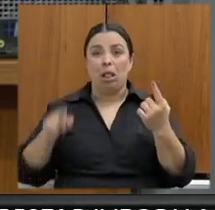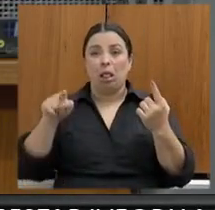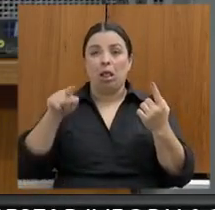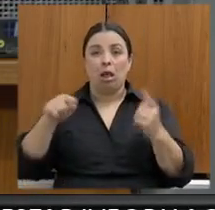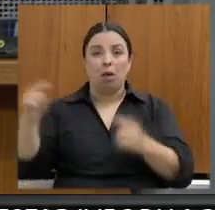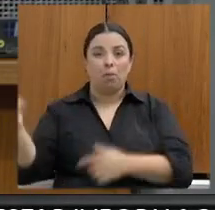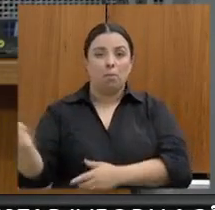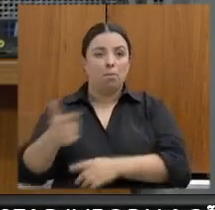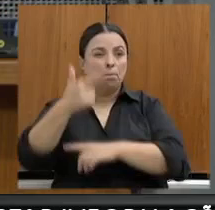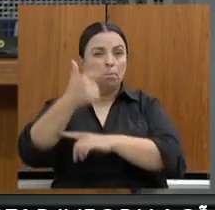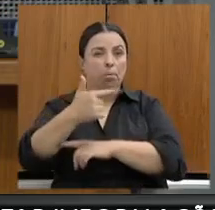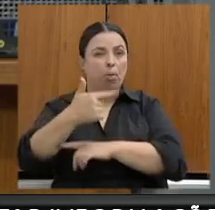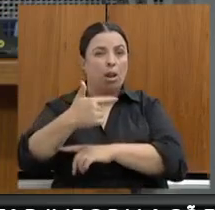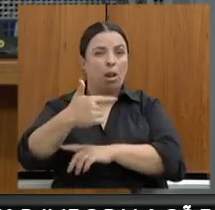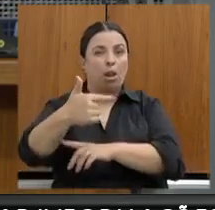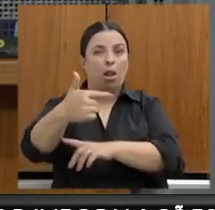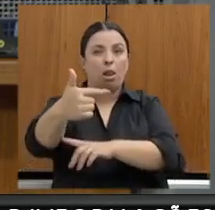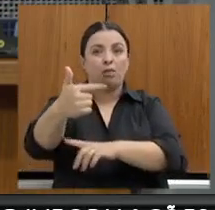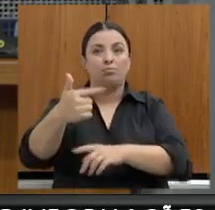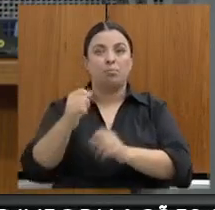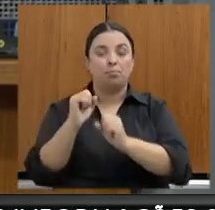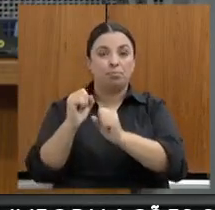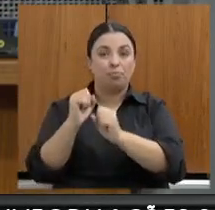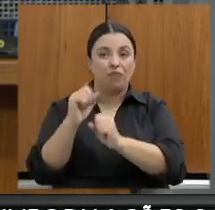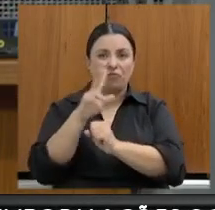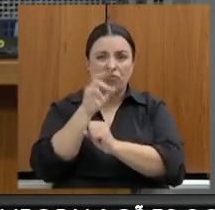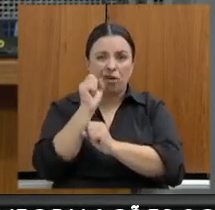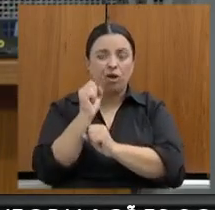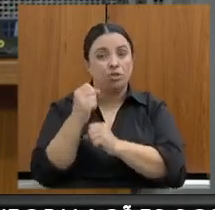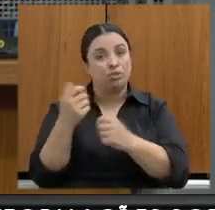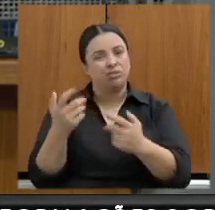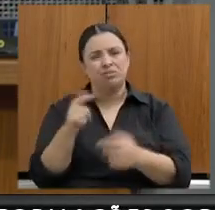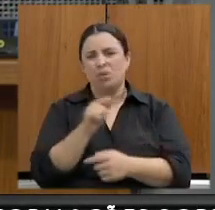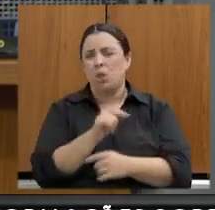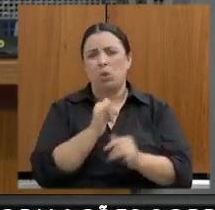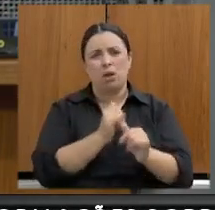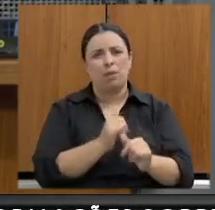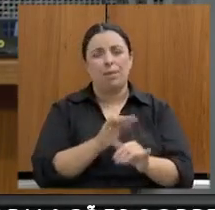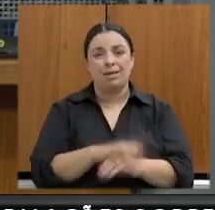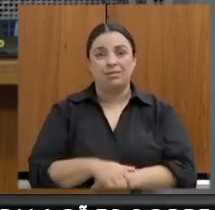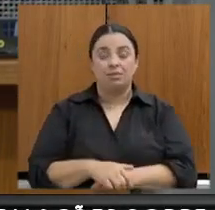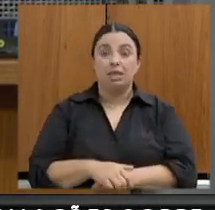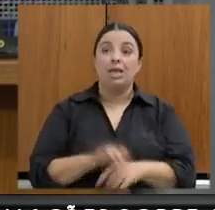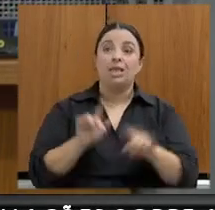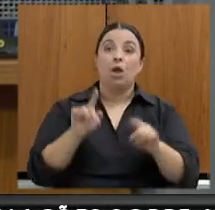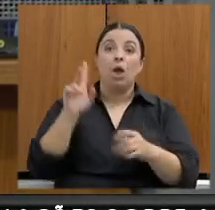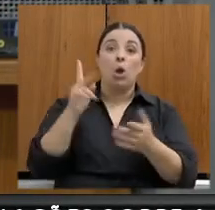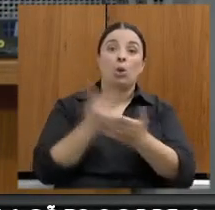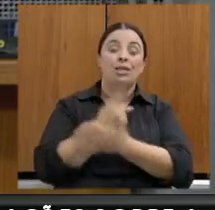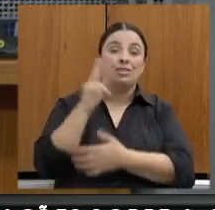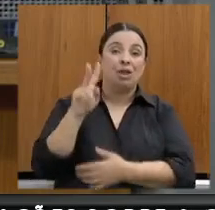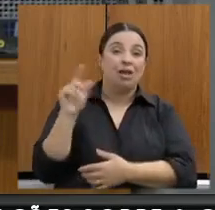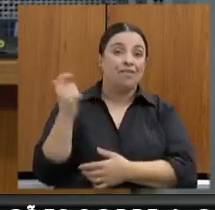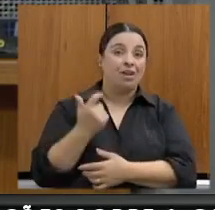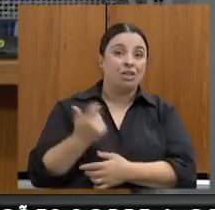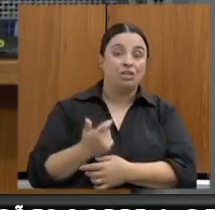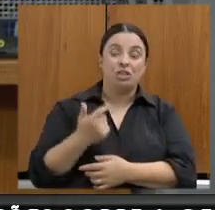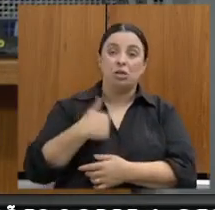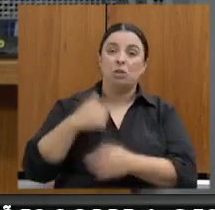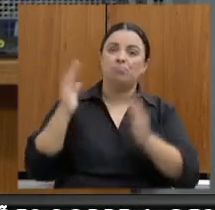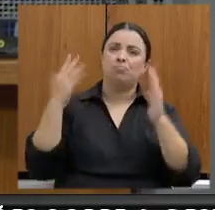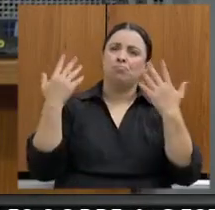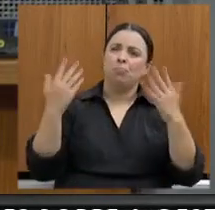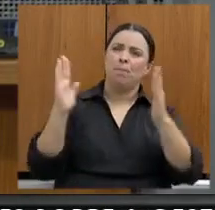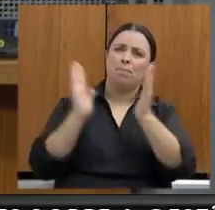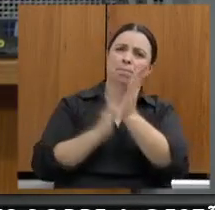então Itajubá foi uma desculpa Varginha foi uma comemoração para a gente a polícia